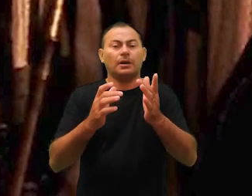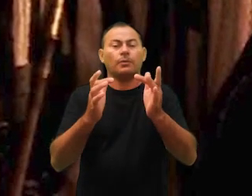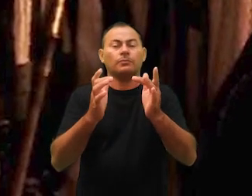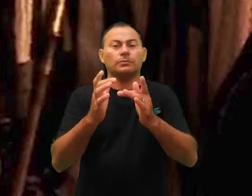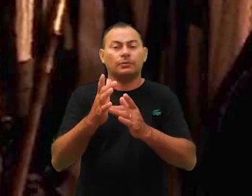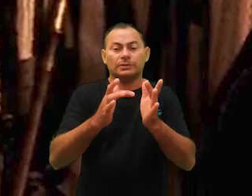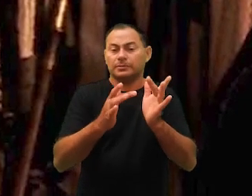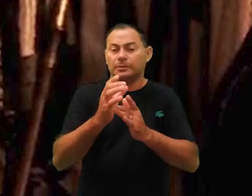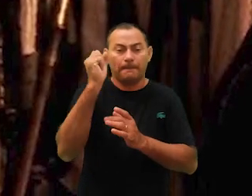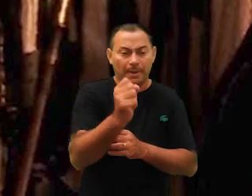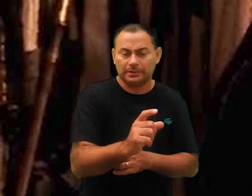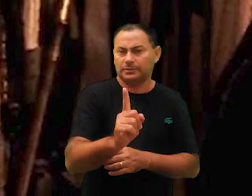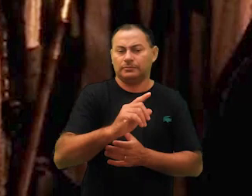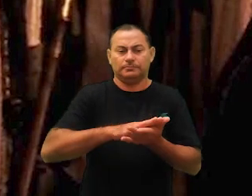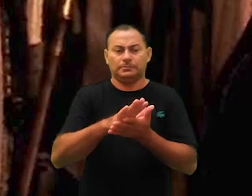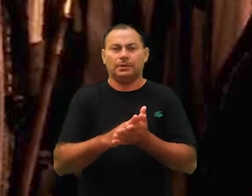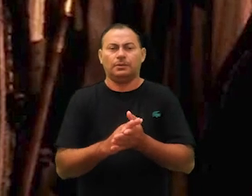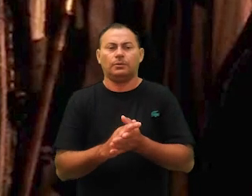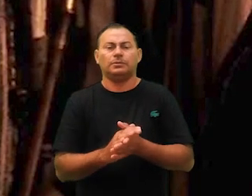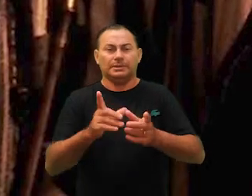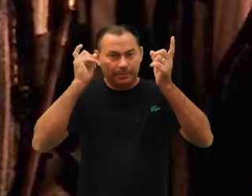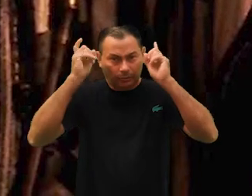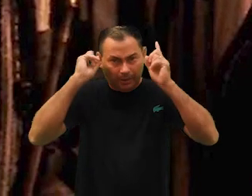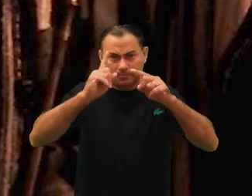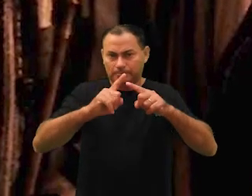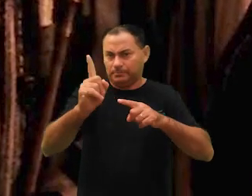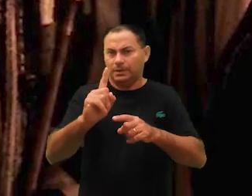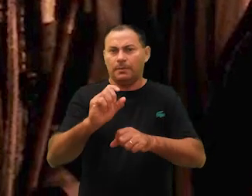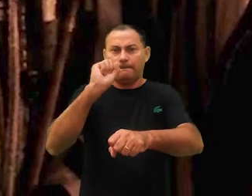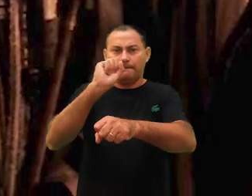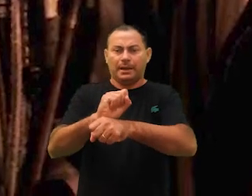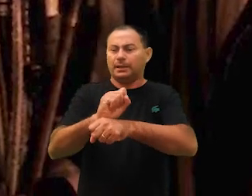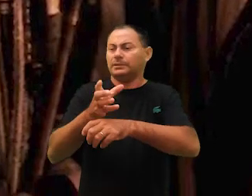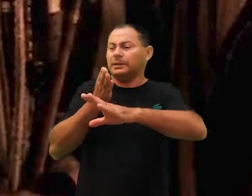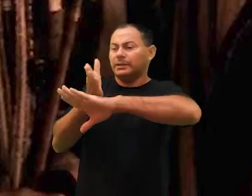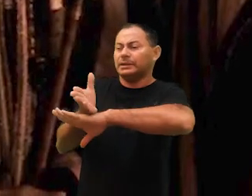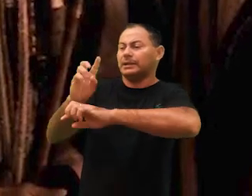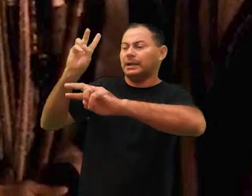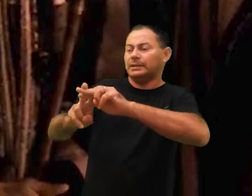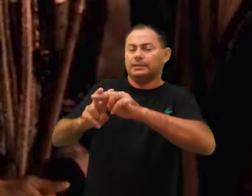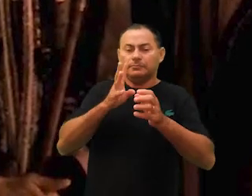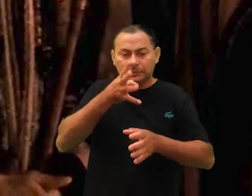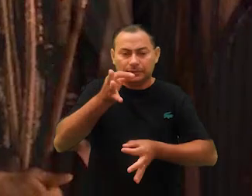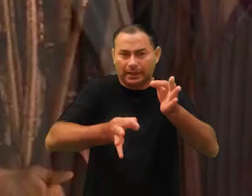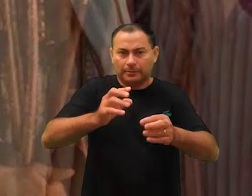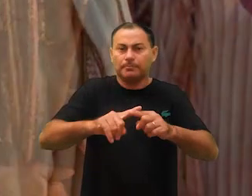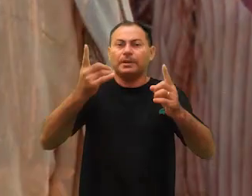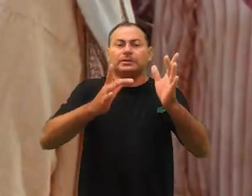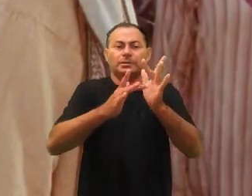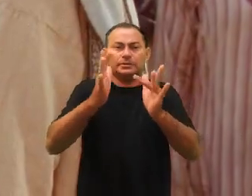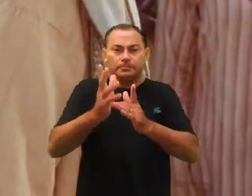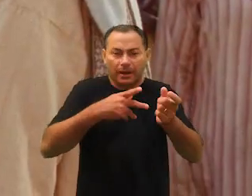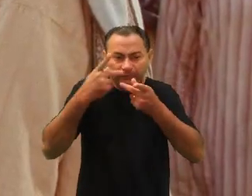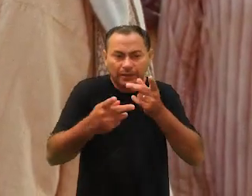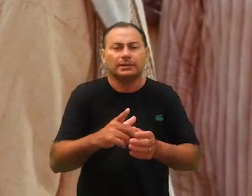dizer, contanto que você não o mate, não há nada com o que se preocupar, porque você não vai parar na cadeia nem será julgado por nada. Mas